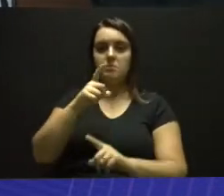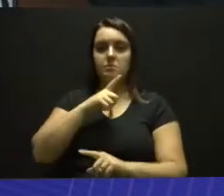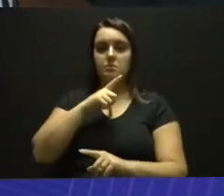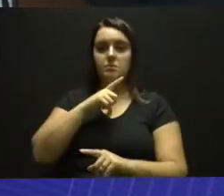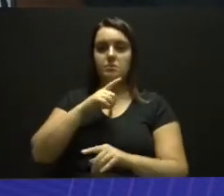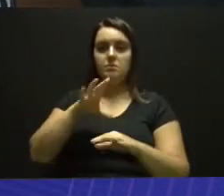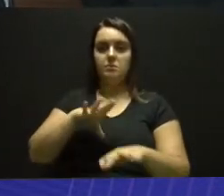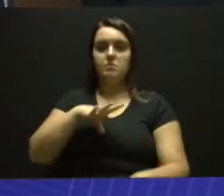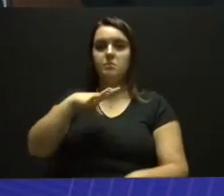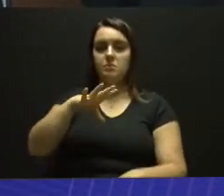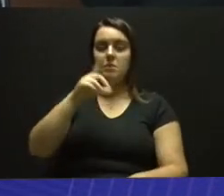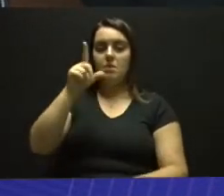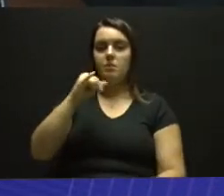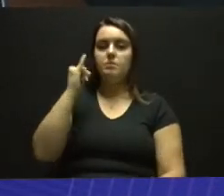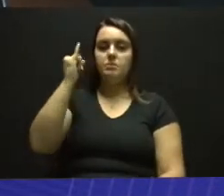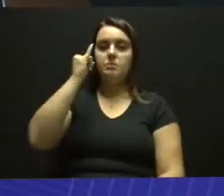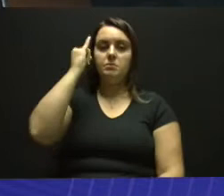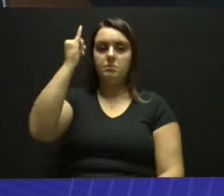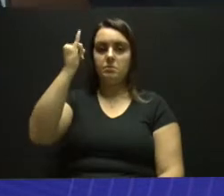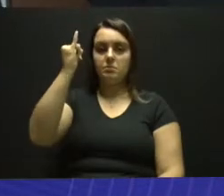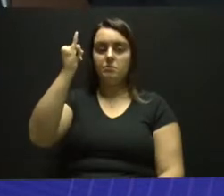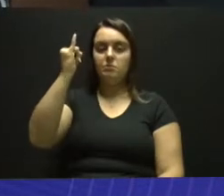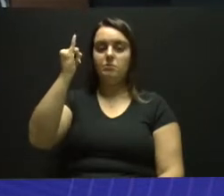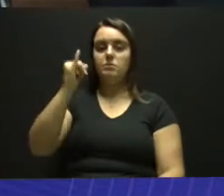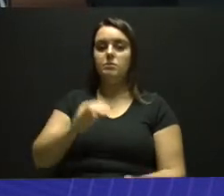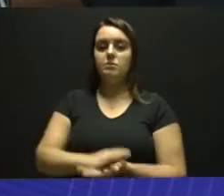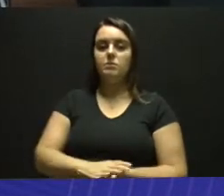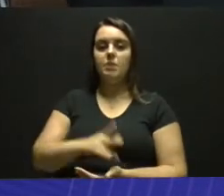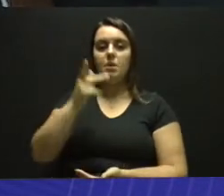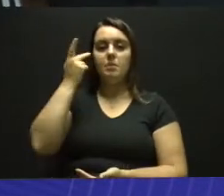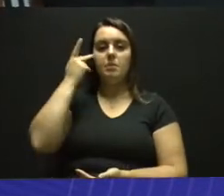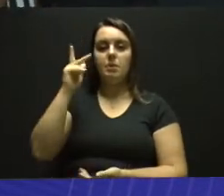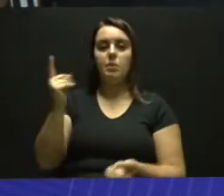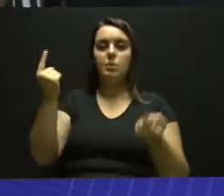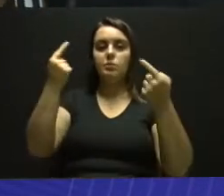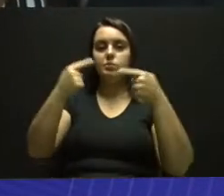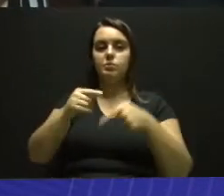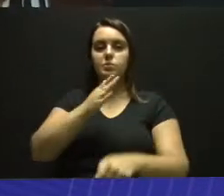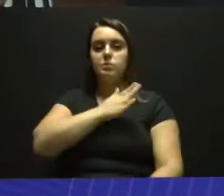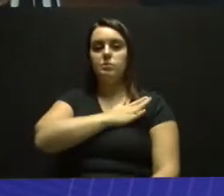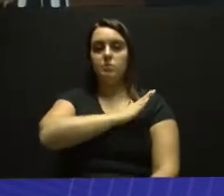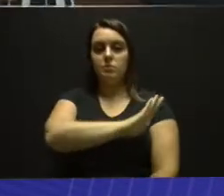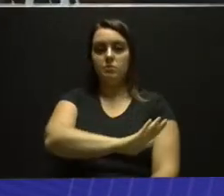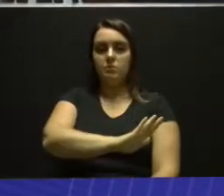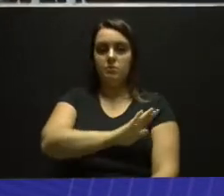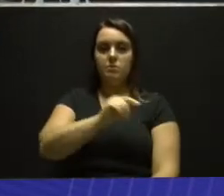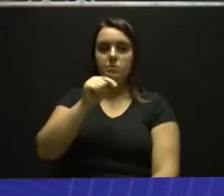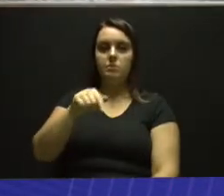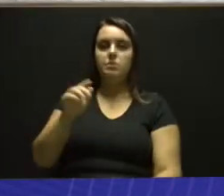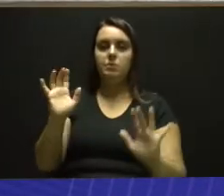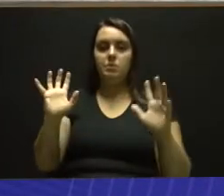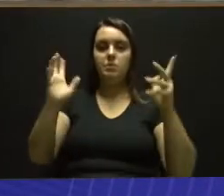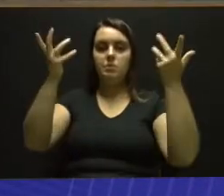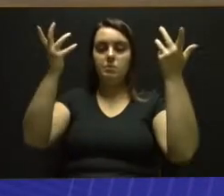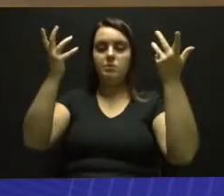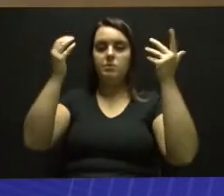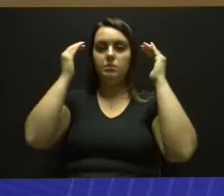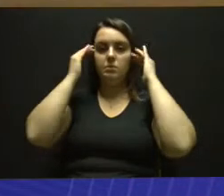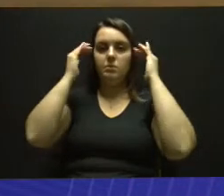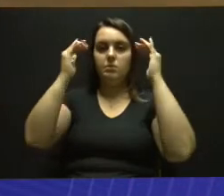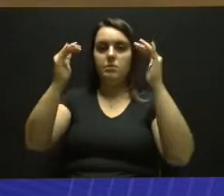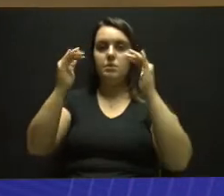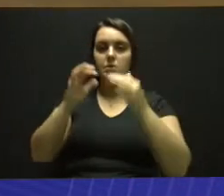é um dos principais tópicos para o combate ao racismo neste ato solene nossa homenageada